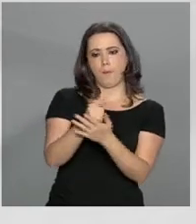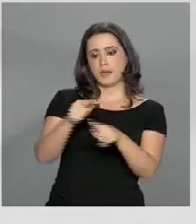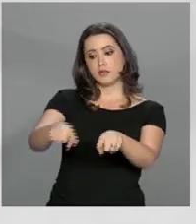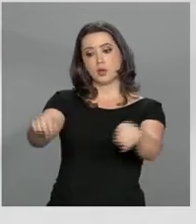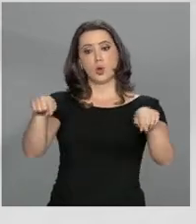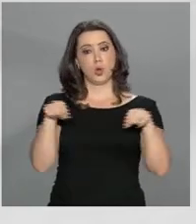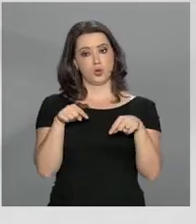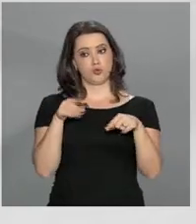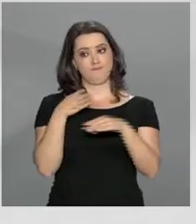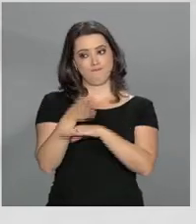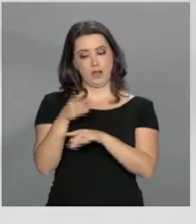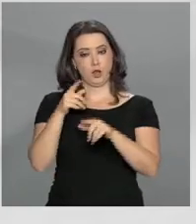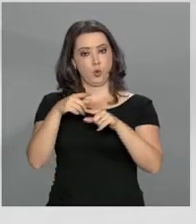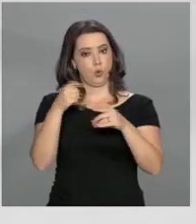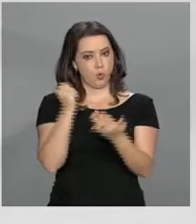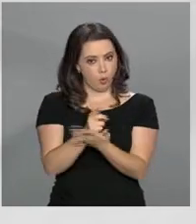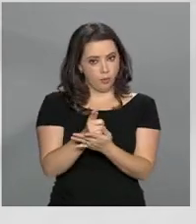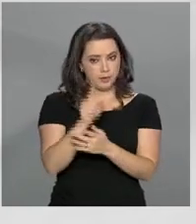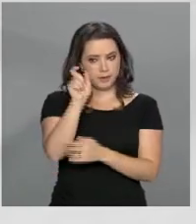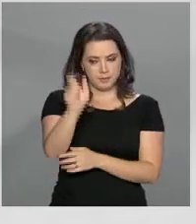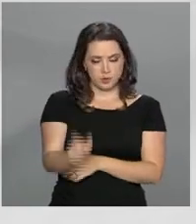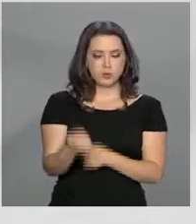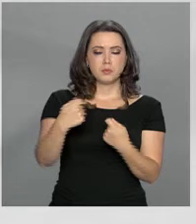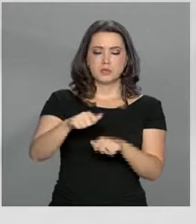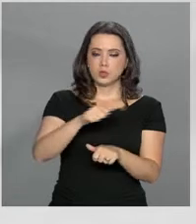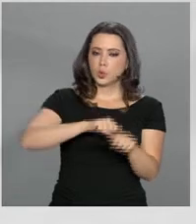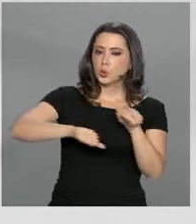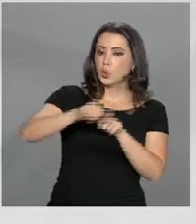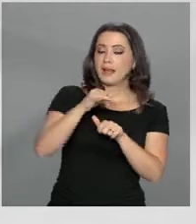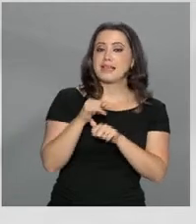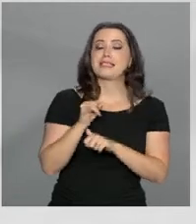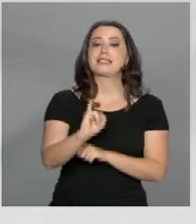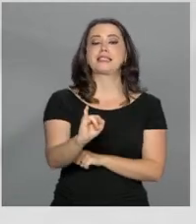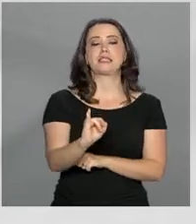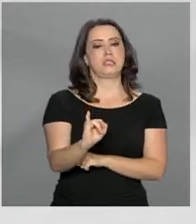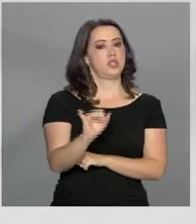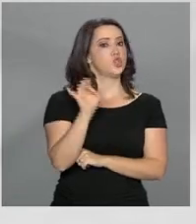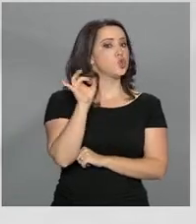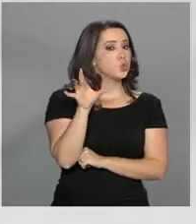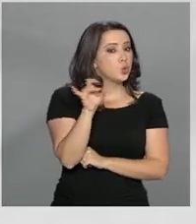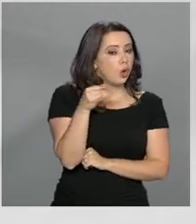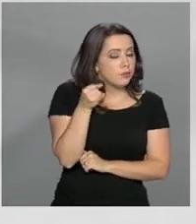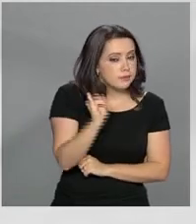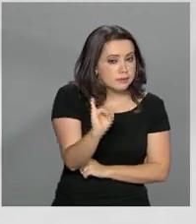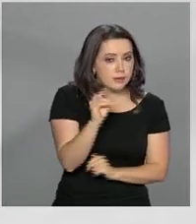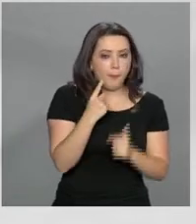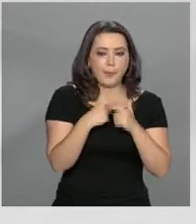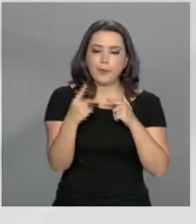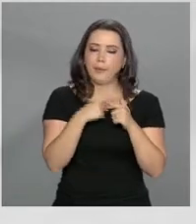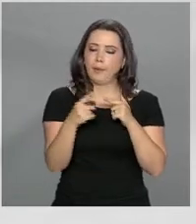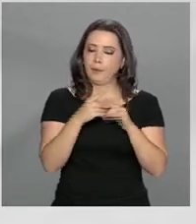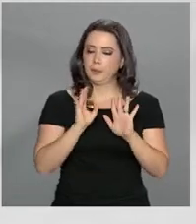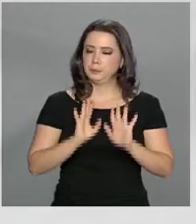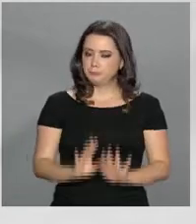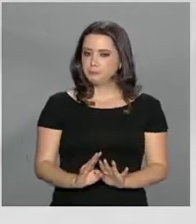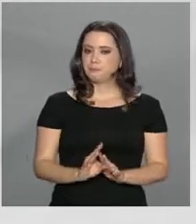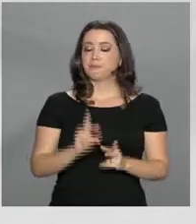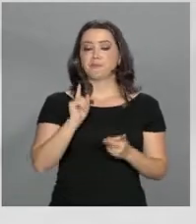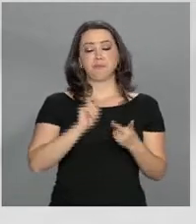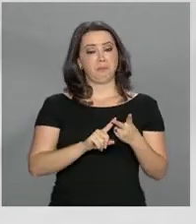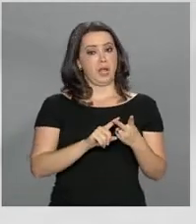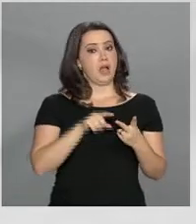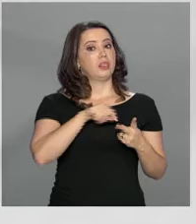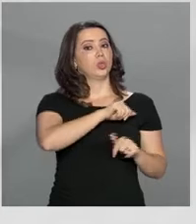lojas físicas o fornecedor é obrigado a realizar a troca somente em caso de defeito ou vício a